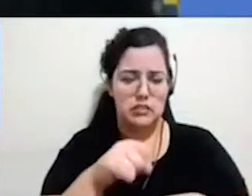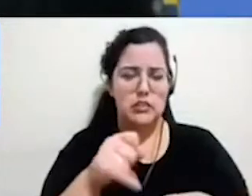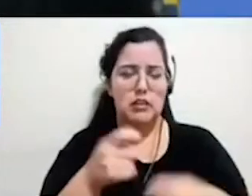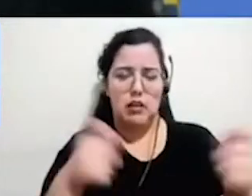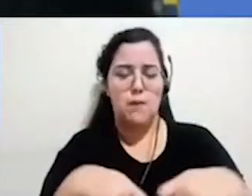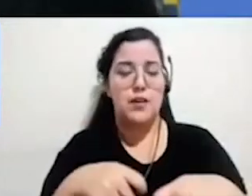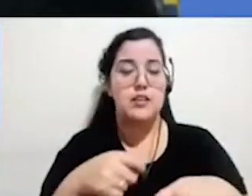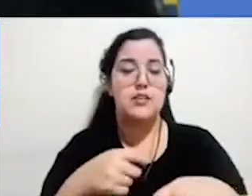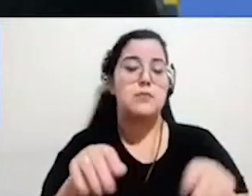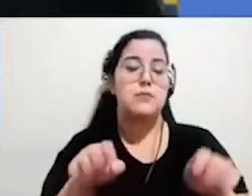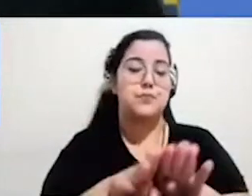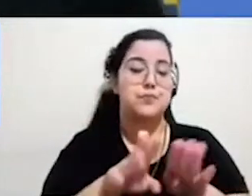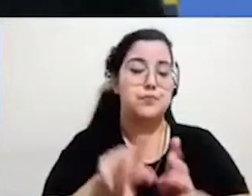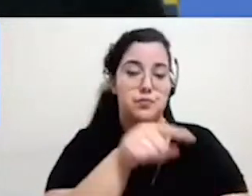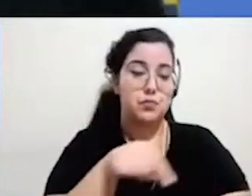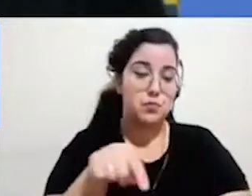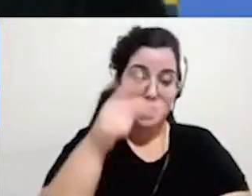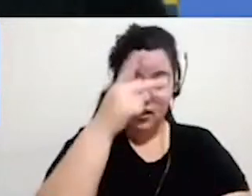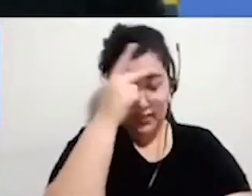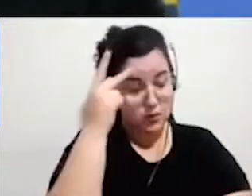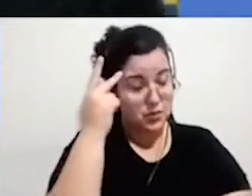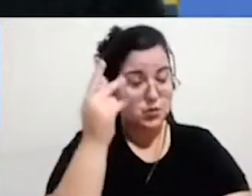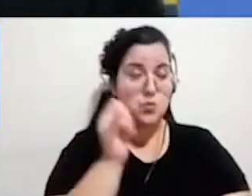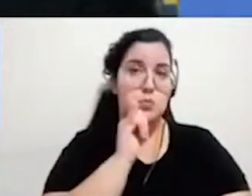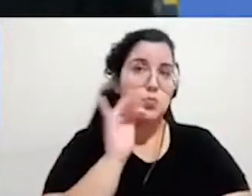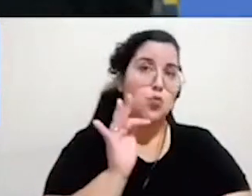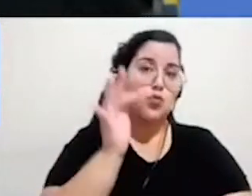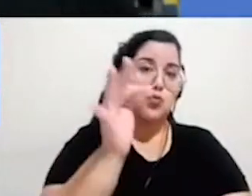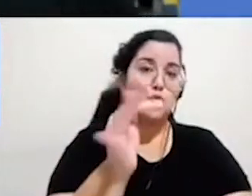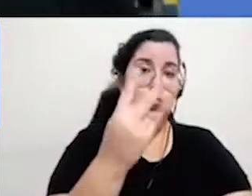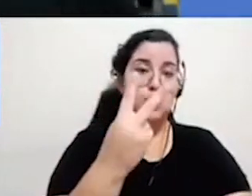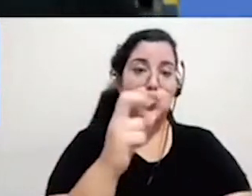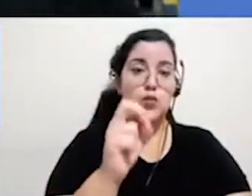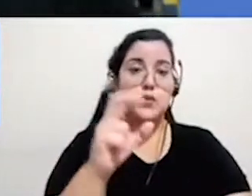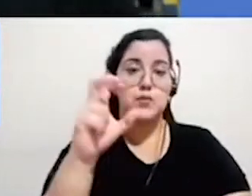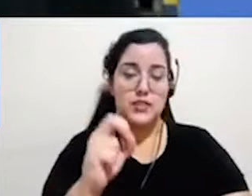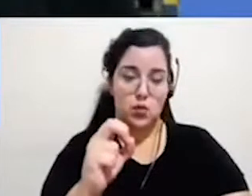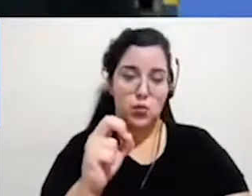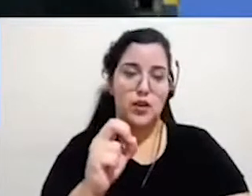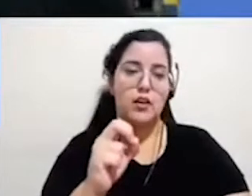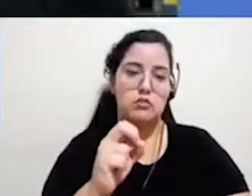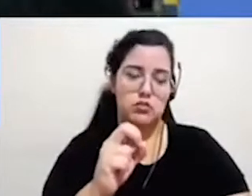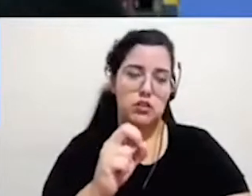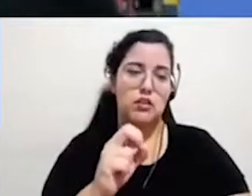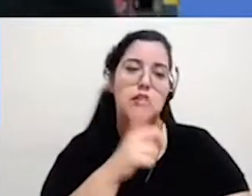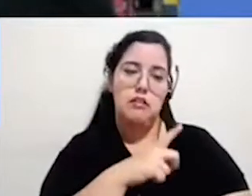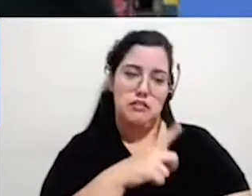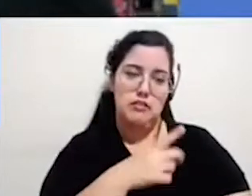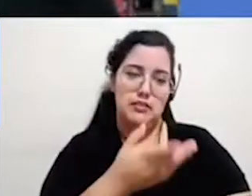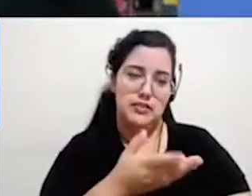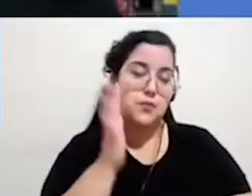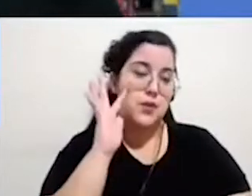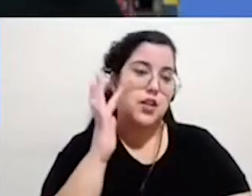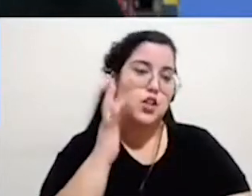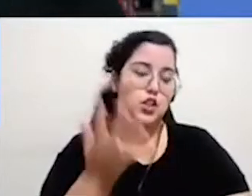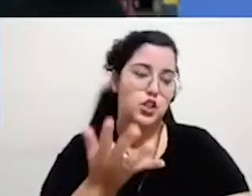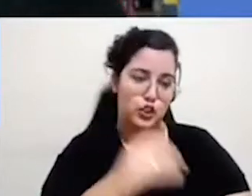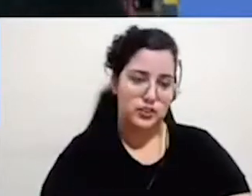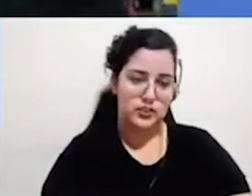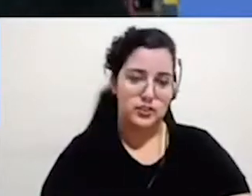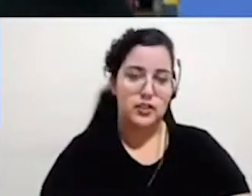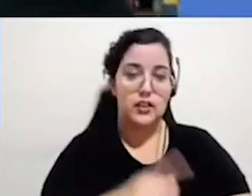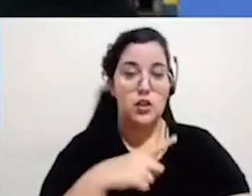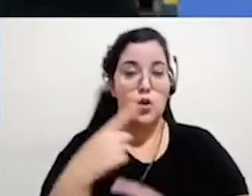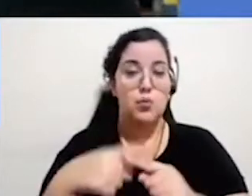vão estar, né, em 2050, como no posto da